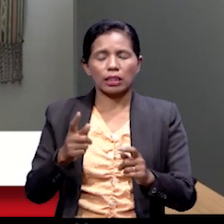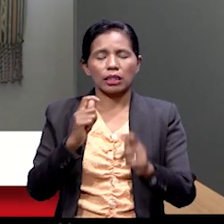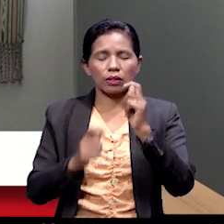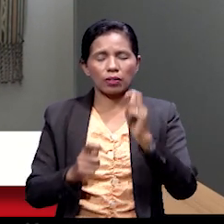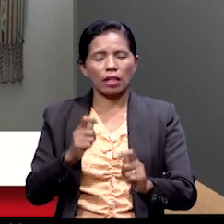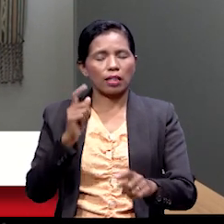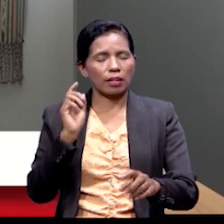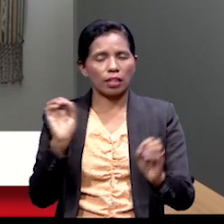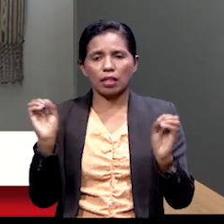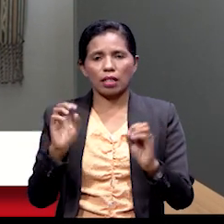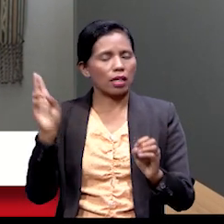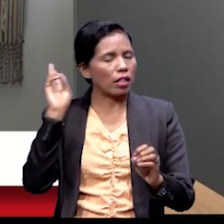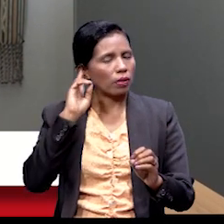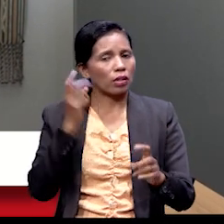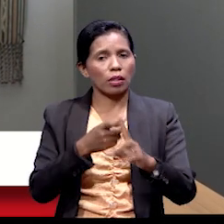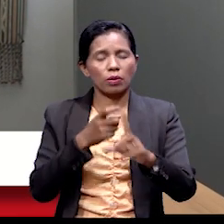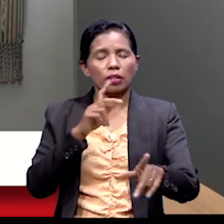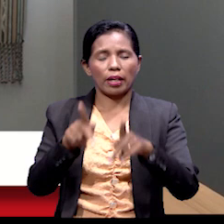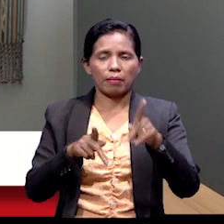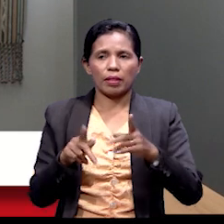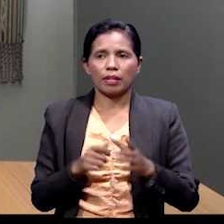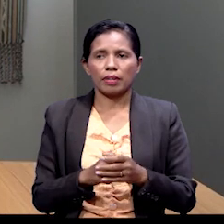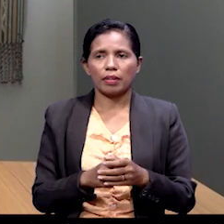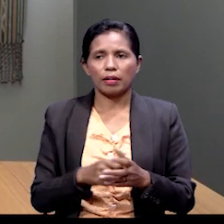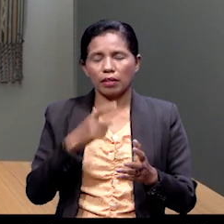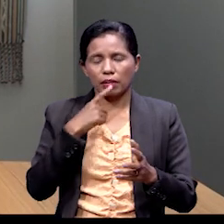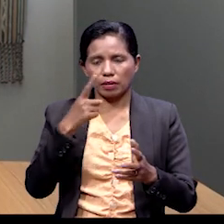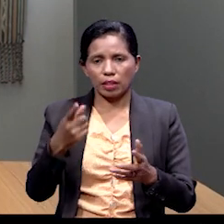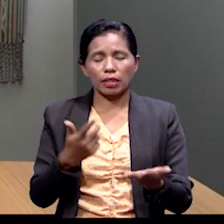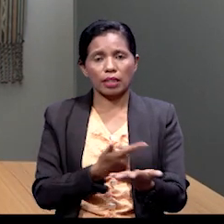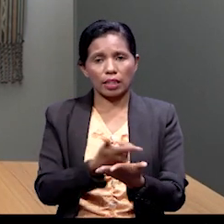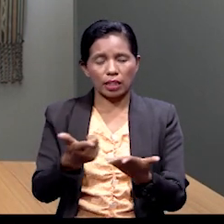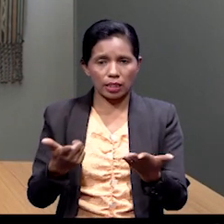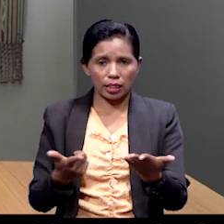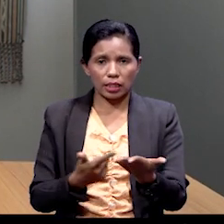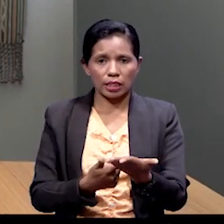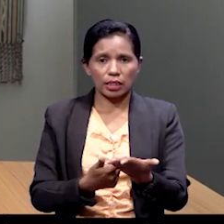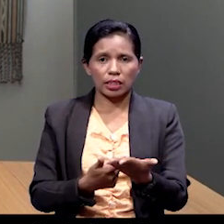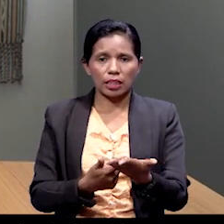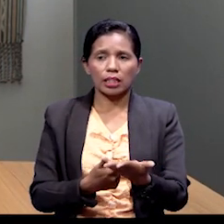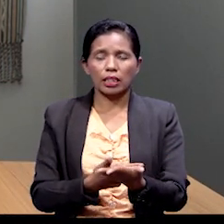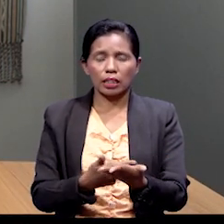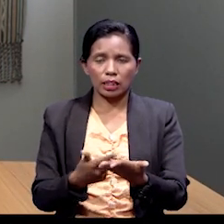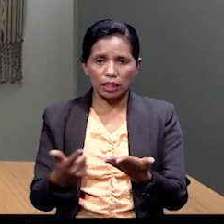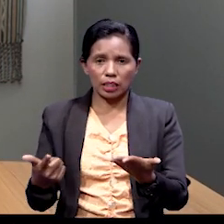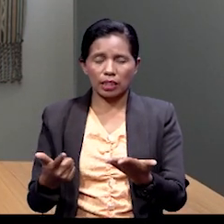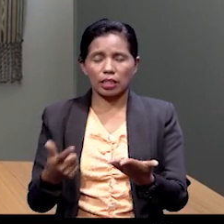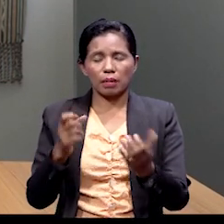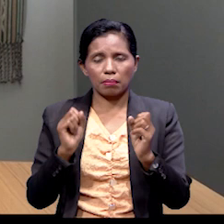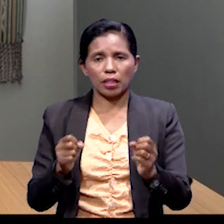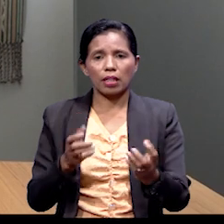belemos la rona requerido ne posição. Como ne providência catular liutia tesira hat tamana processo ne